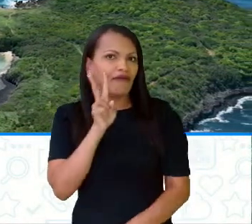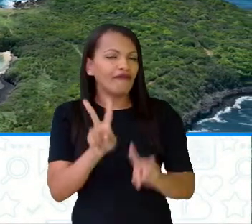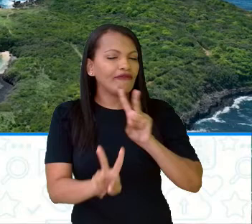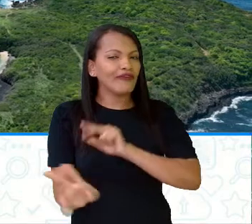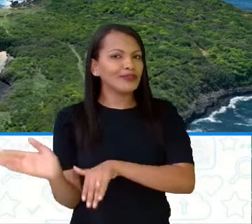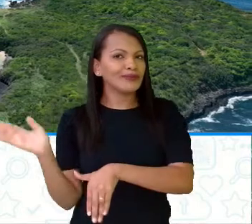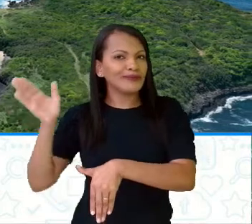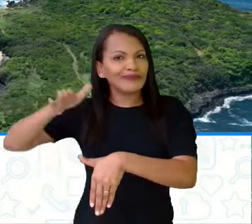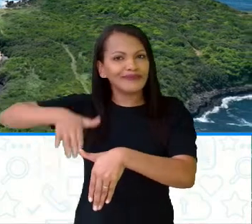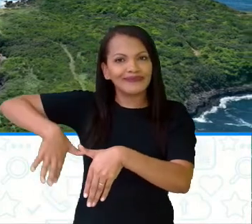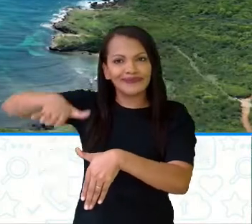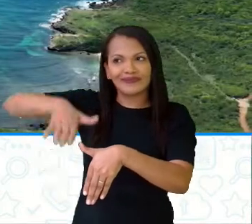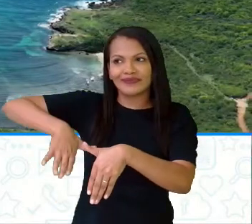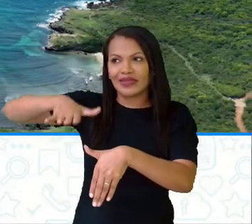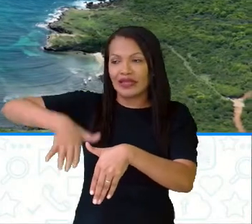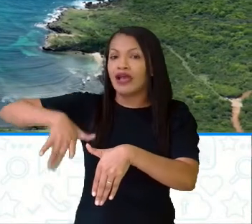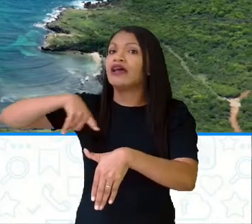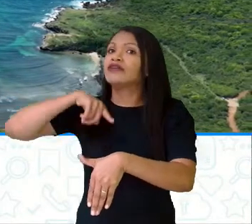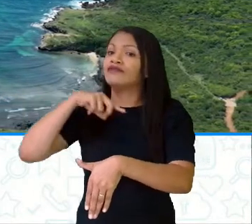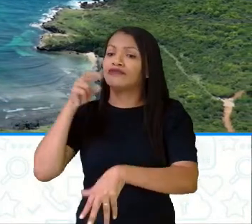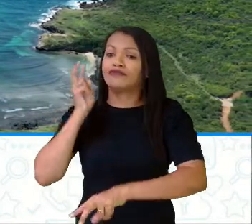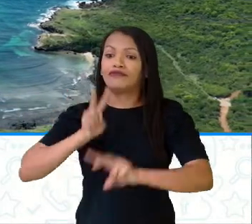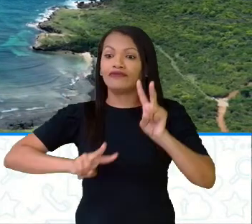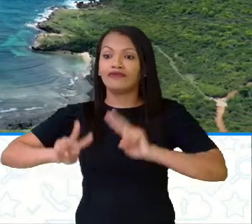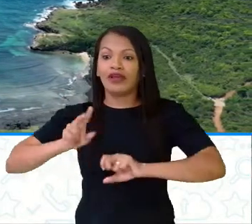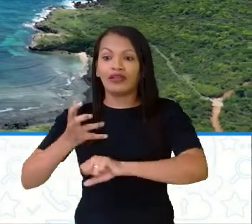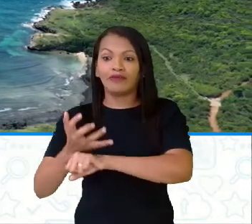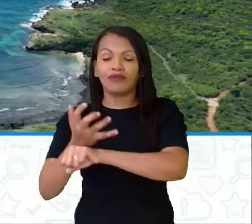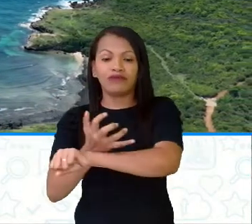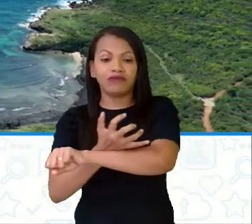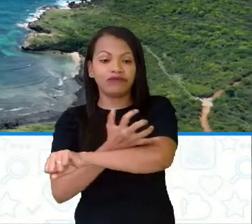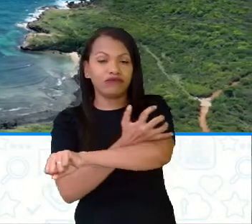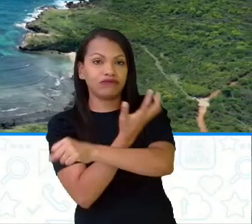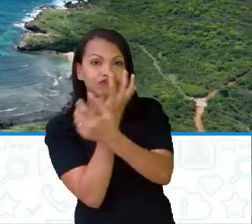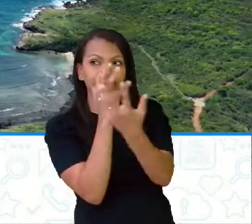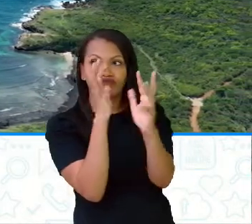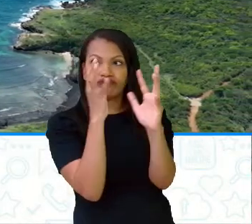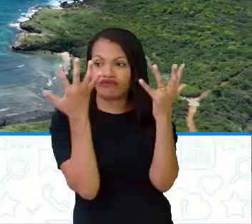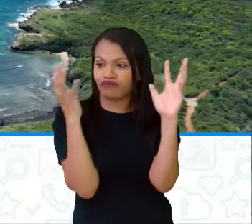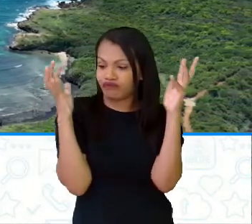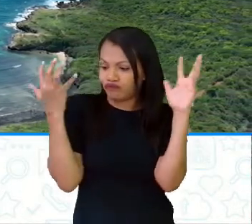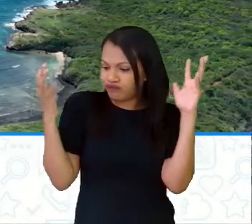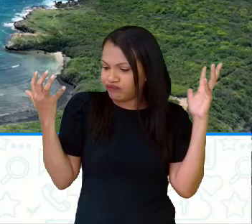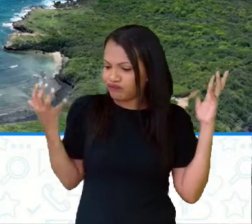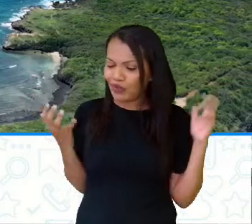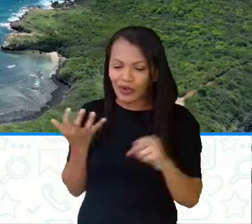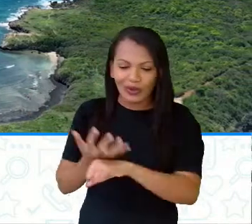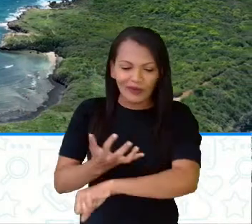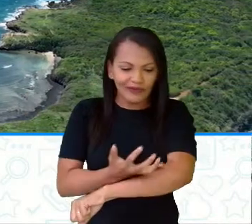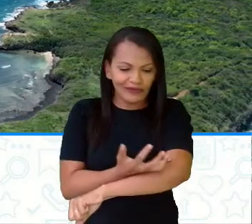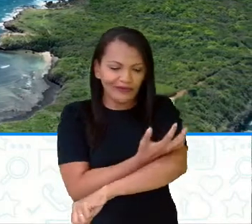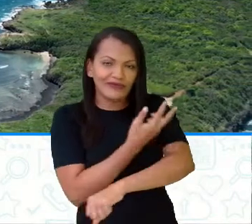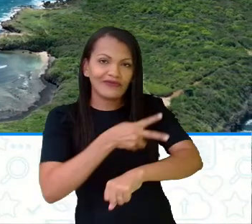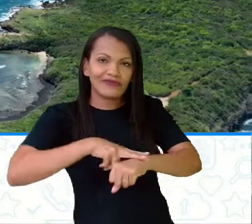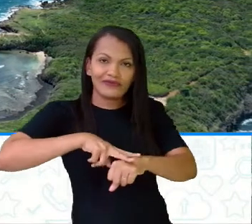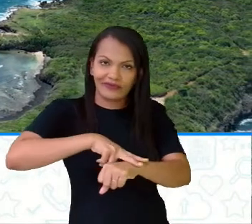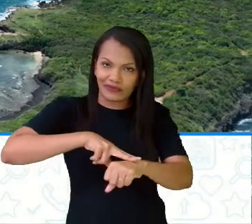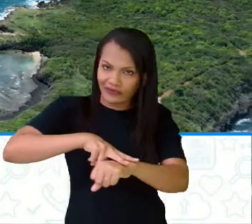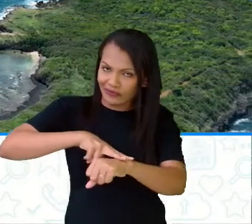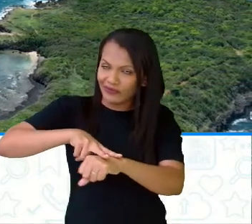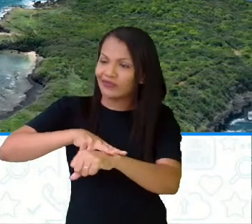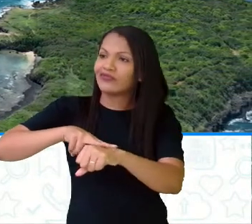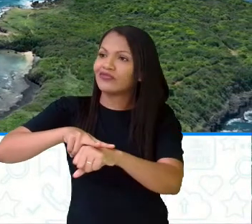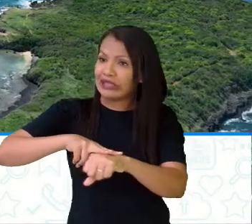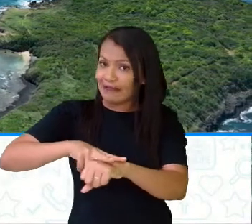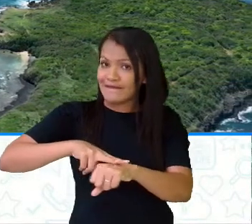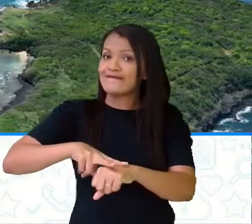praia. Estou vendo muita vegetação, tá vendo aqui, ó, muita vegetação verde, porque a gente tinha vegetação nas outras regiões,